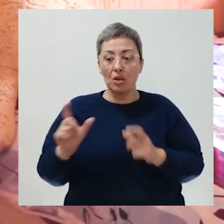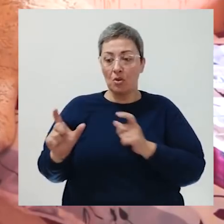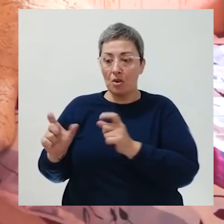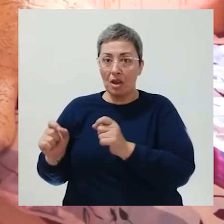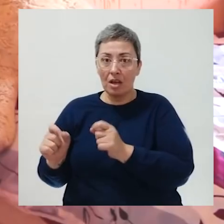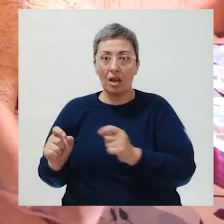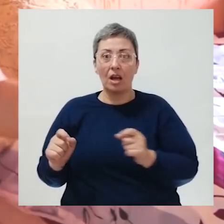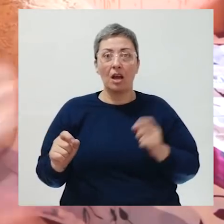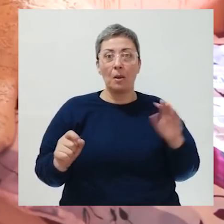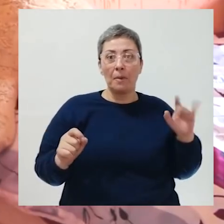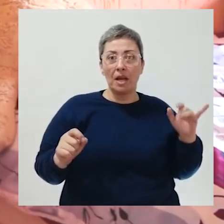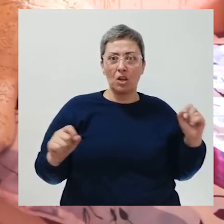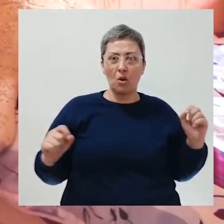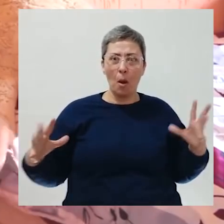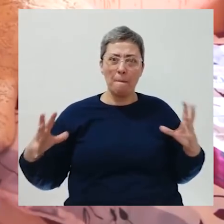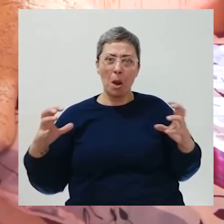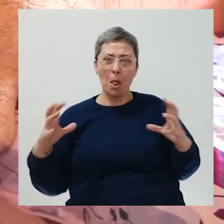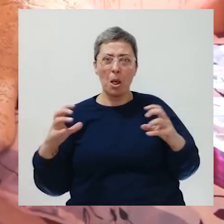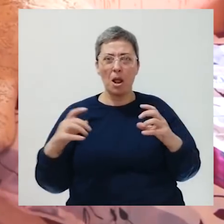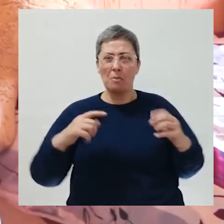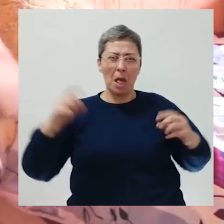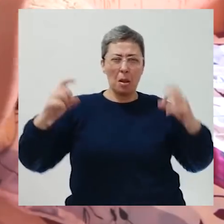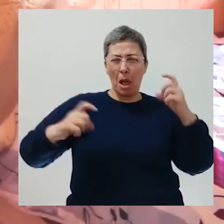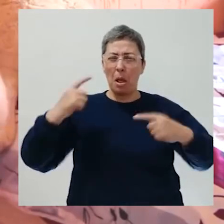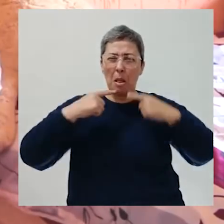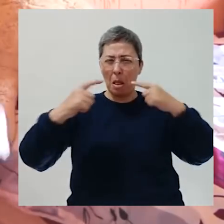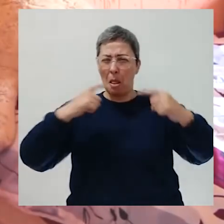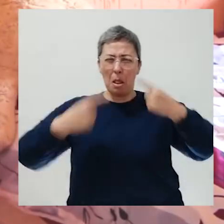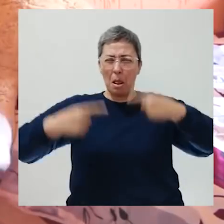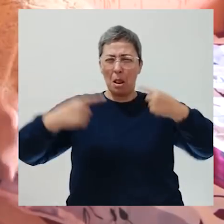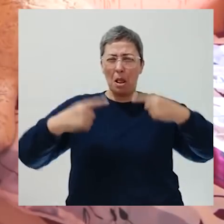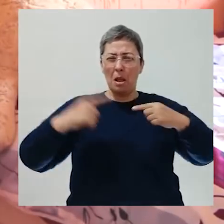O Caranguejo e o Baiacu foram discutir, e um falava mais alto que o outro,